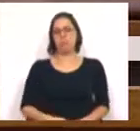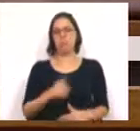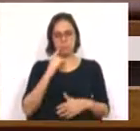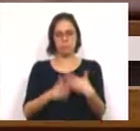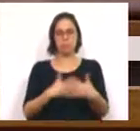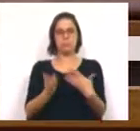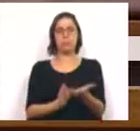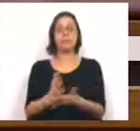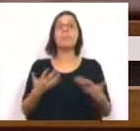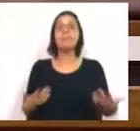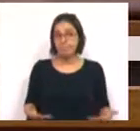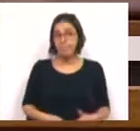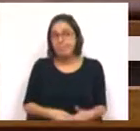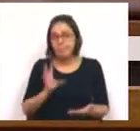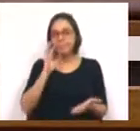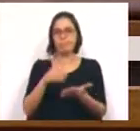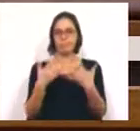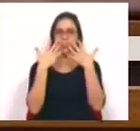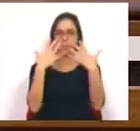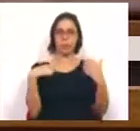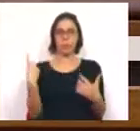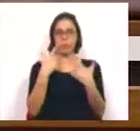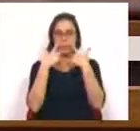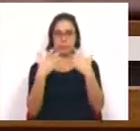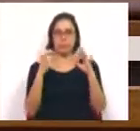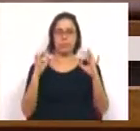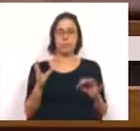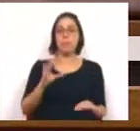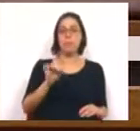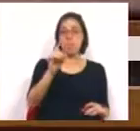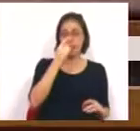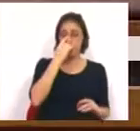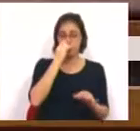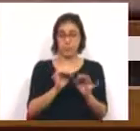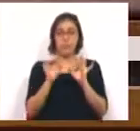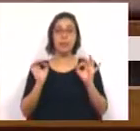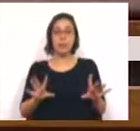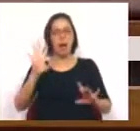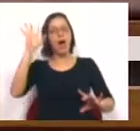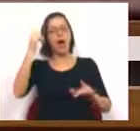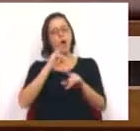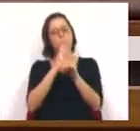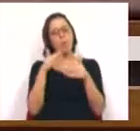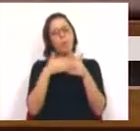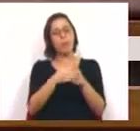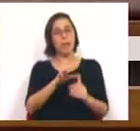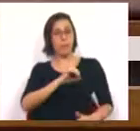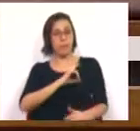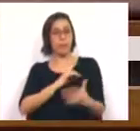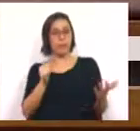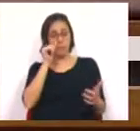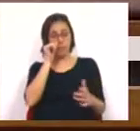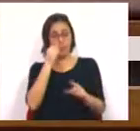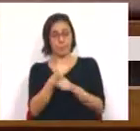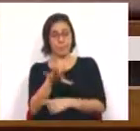frente. E agora os resultados estão à vista de todos. Mas mais, tal como sucedeu noutros processos de privatização,